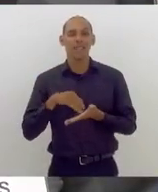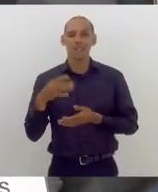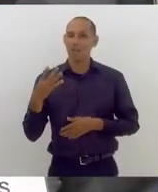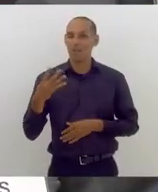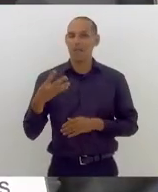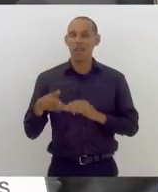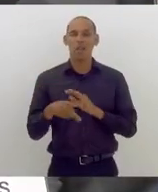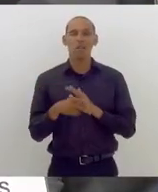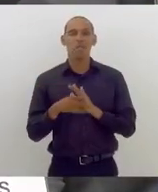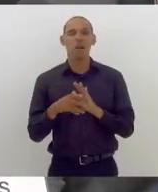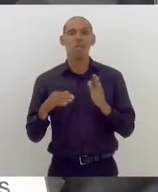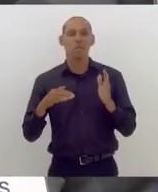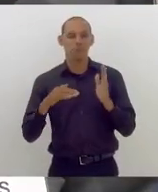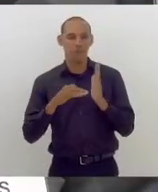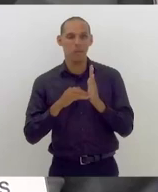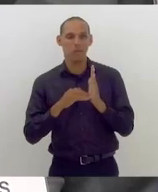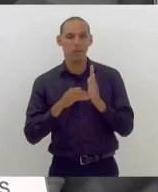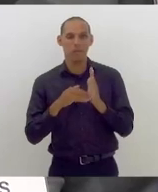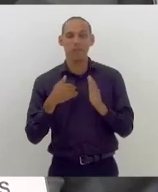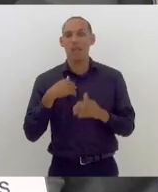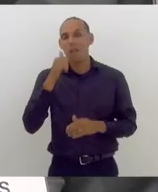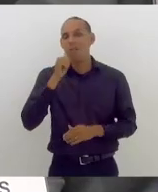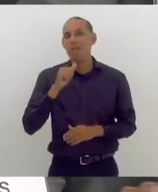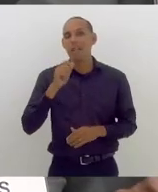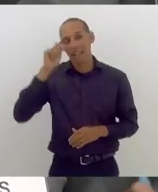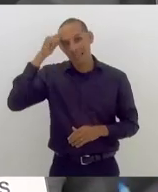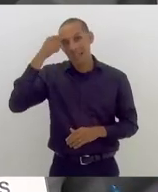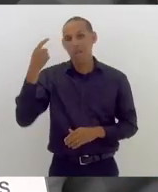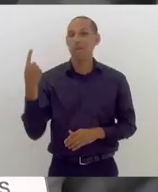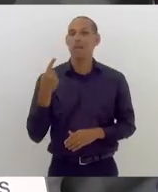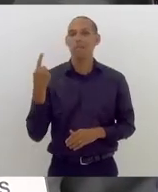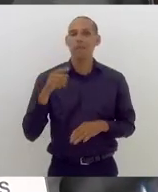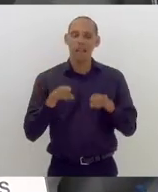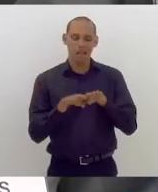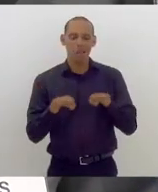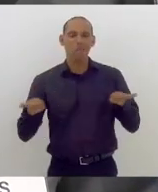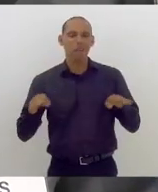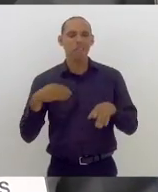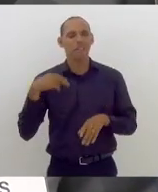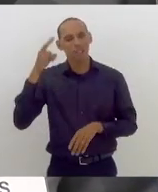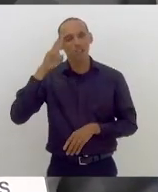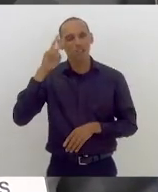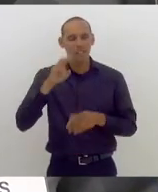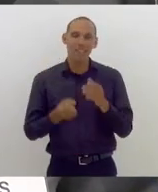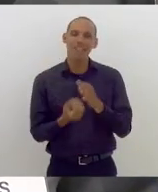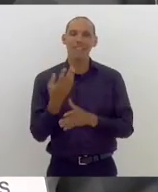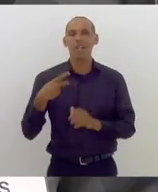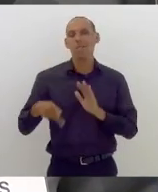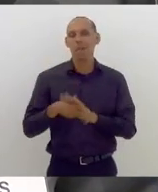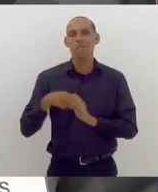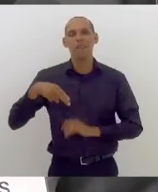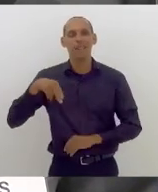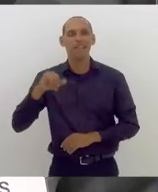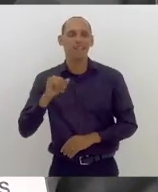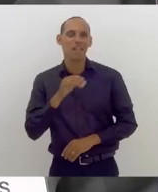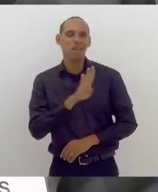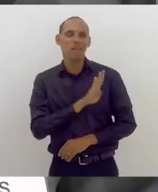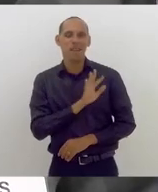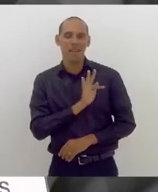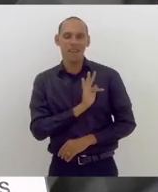da Câmara dos Deputados. Sou a primeira mulher negra a sentar naquela mesa, fazendo história. Sou de Nova Iguaçu, da Baixada, do Rio de